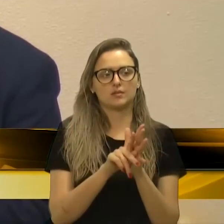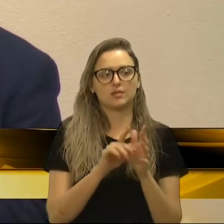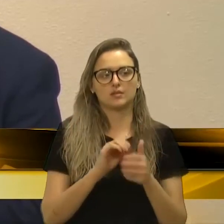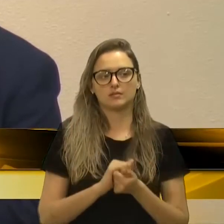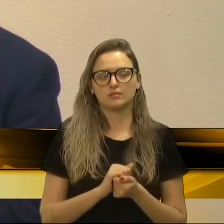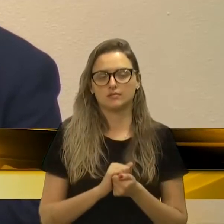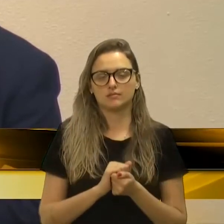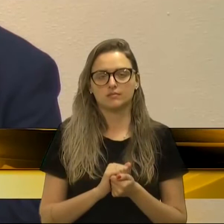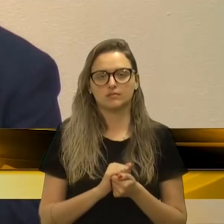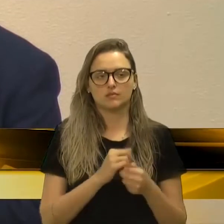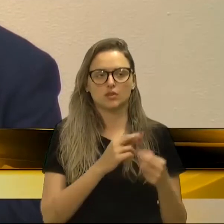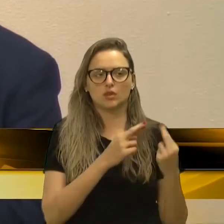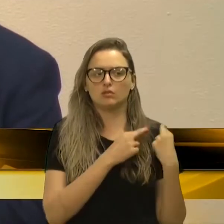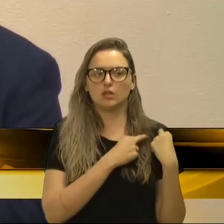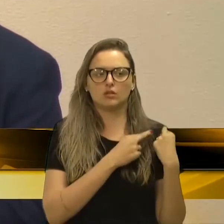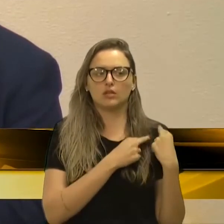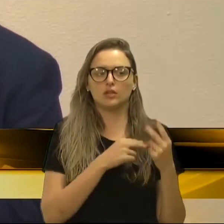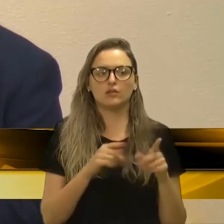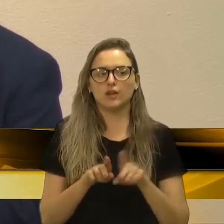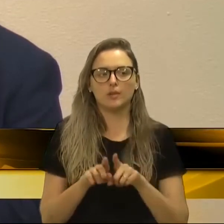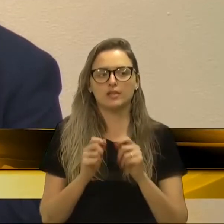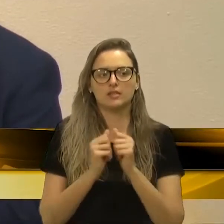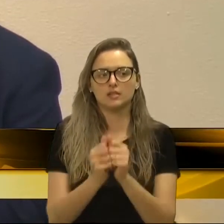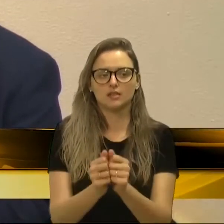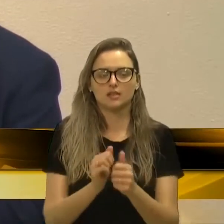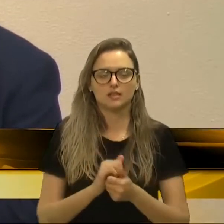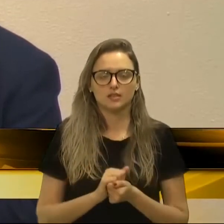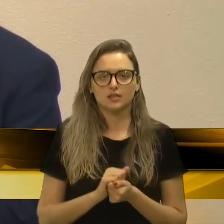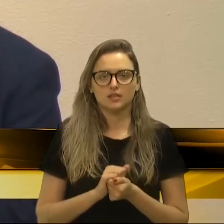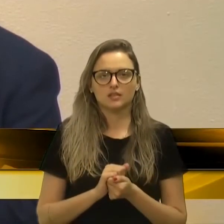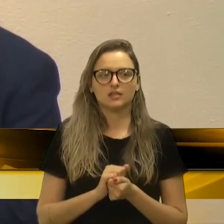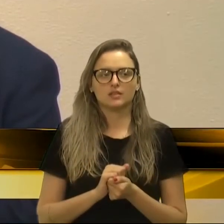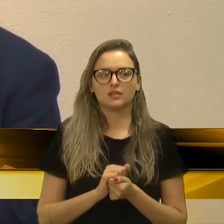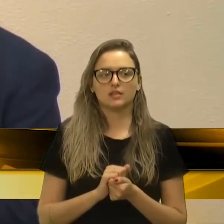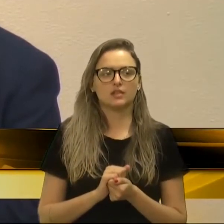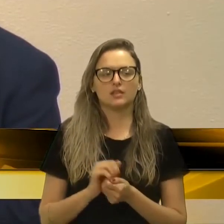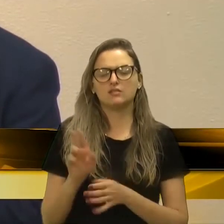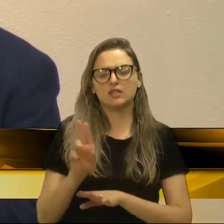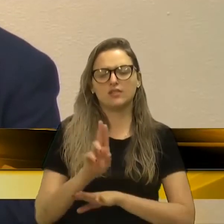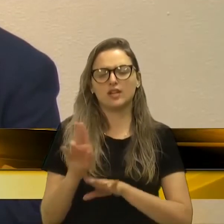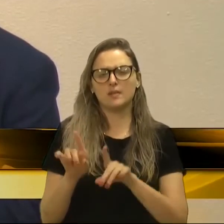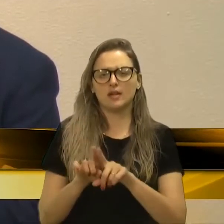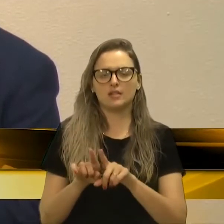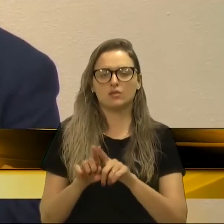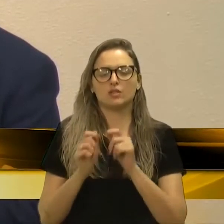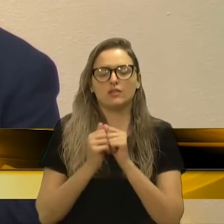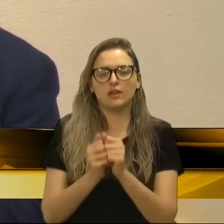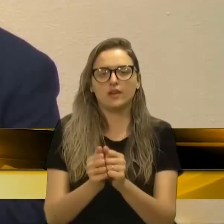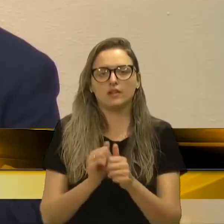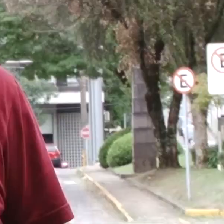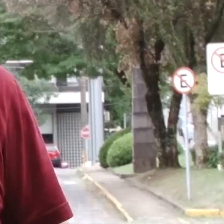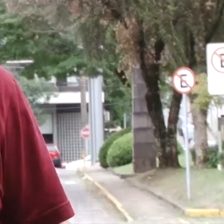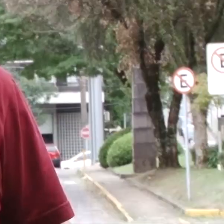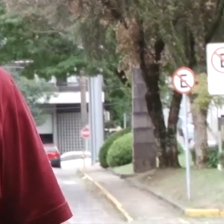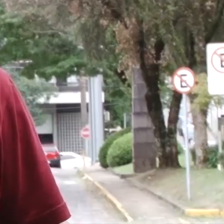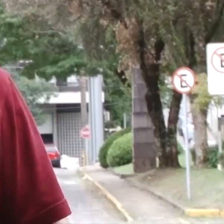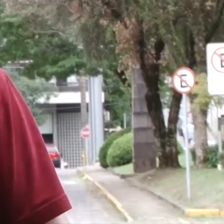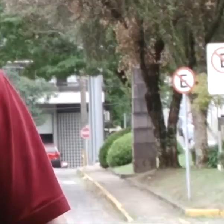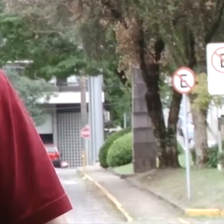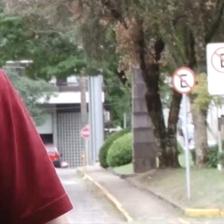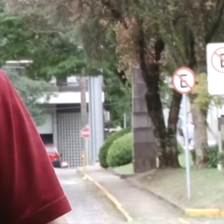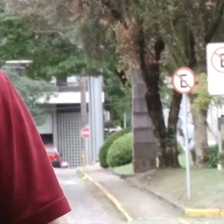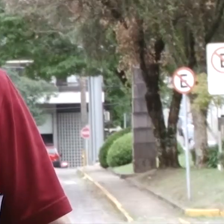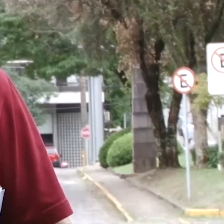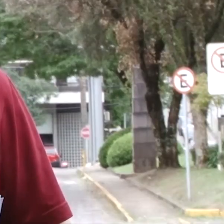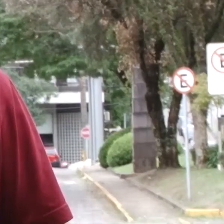proporcionar contrapartidas ao município que vão além da divulgação do nome da cidade, promovendo atividades que impactem diretamente na comunidade. O texto